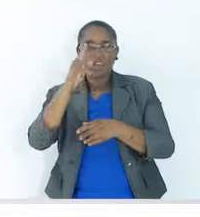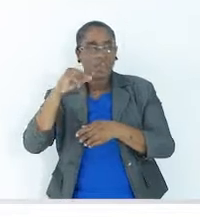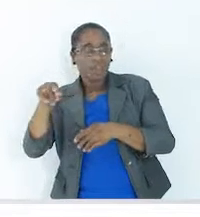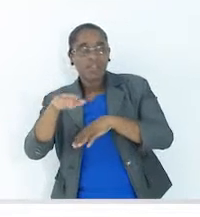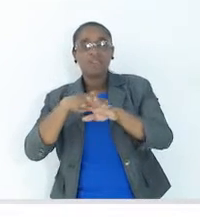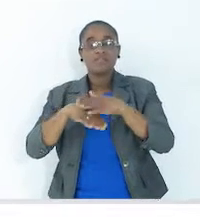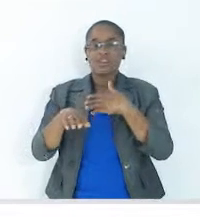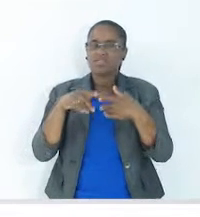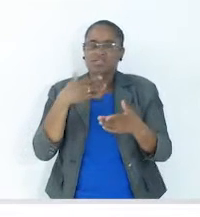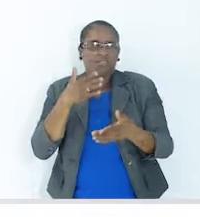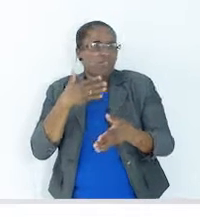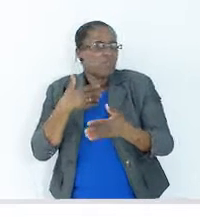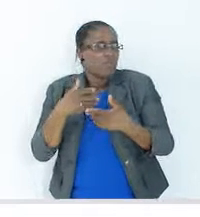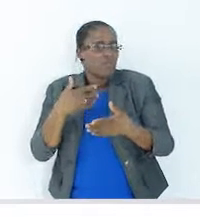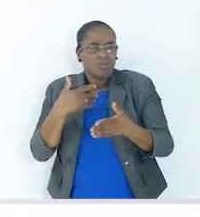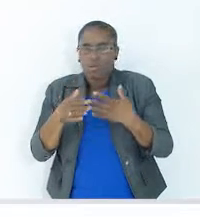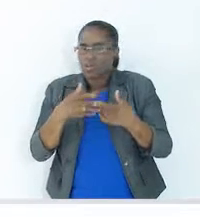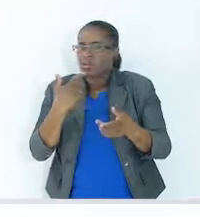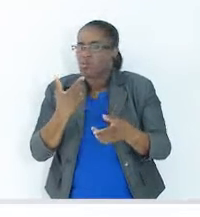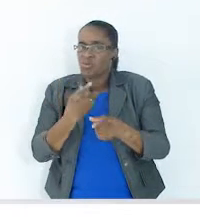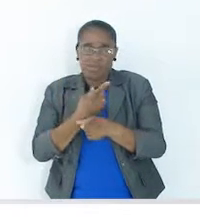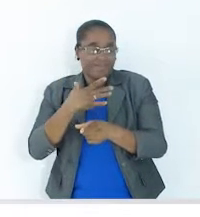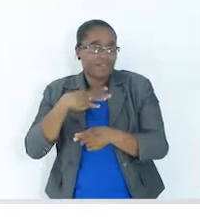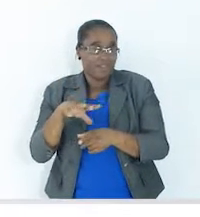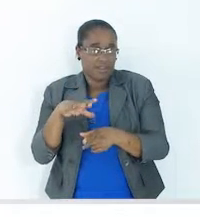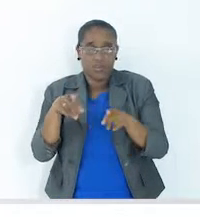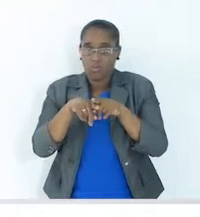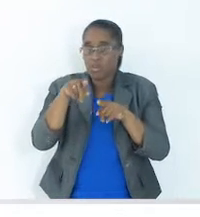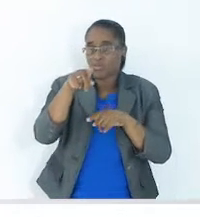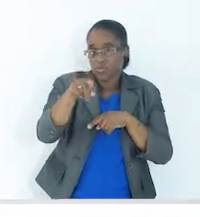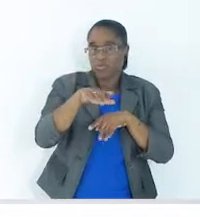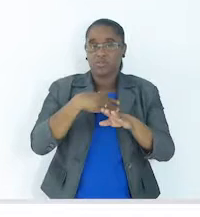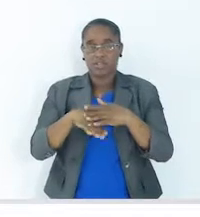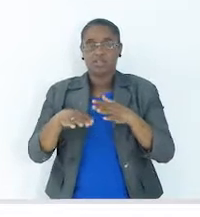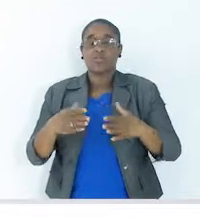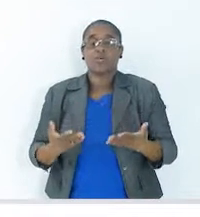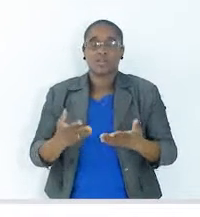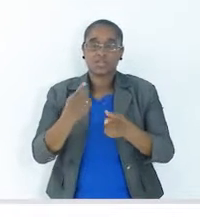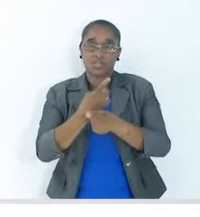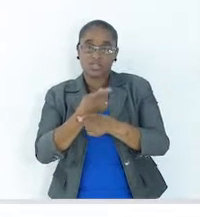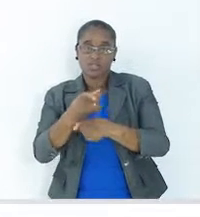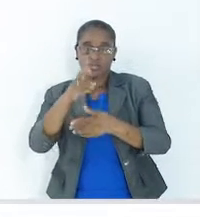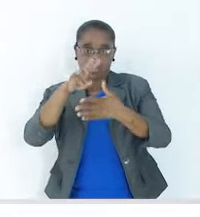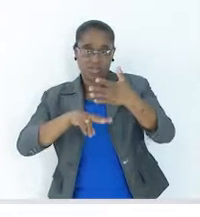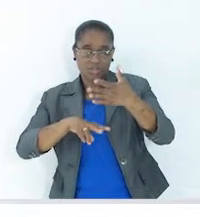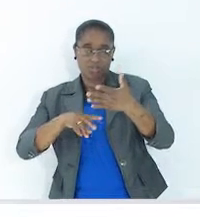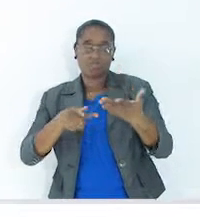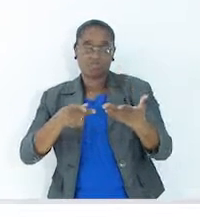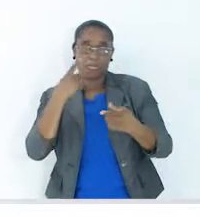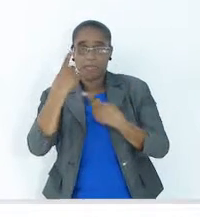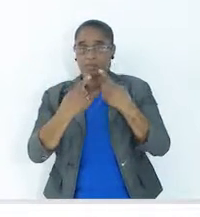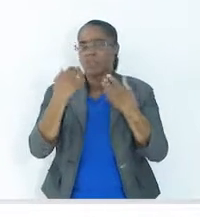tal qual tu fizeste. Quais as características que esse texto traz? Uma delas tem